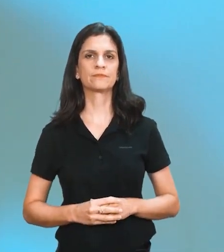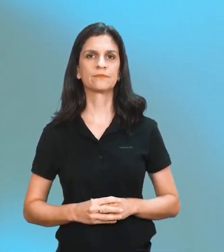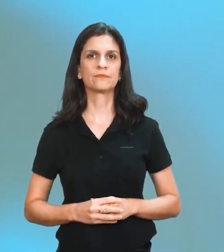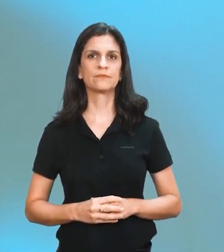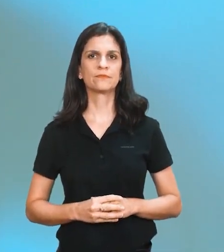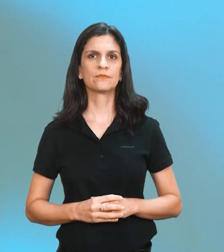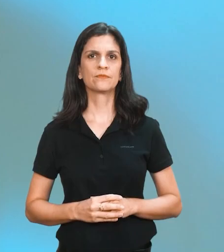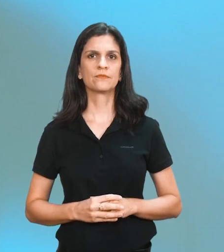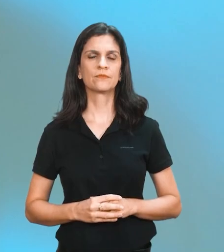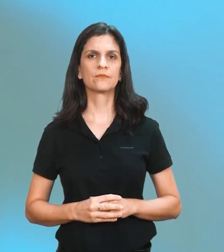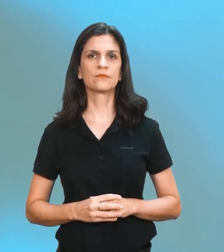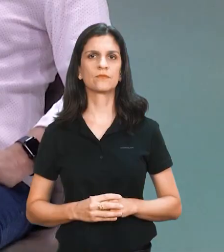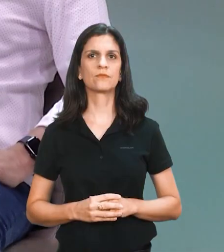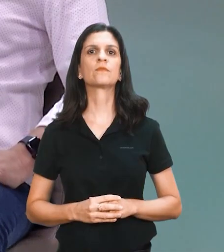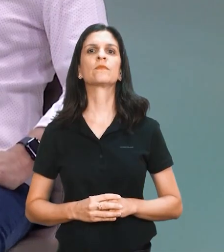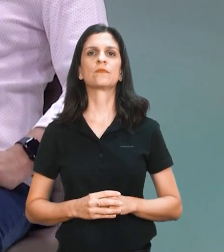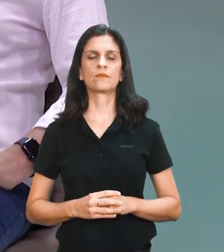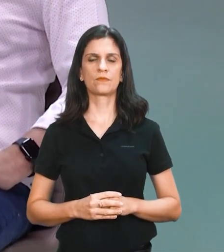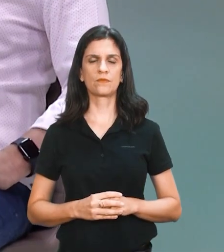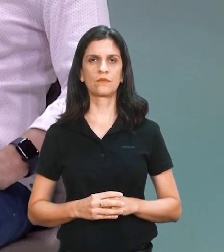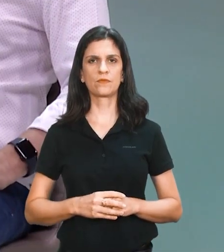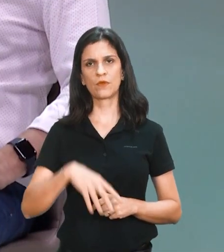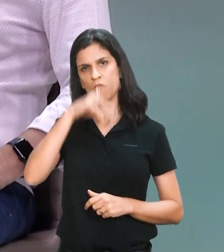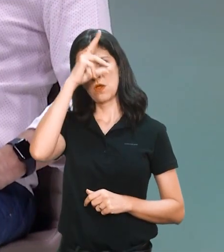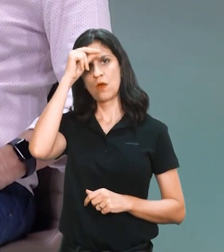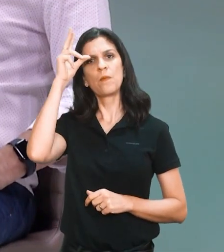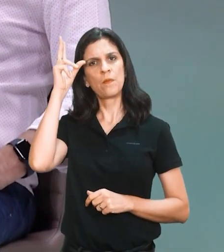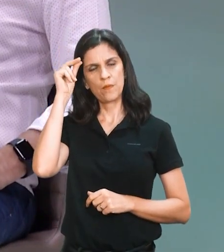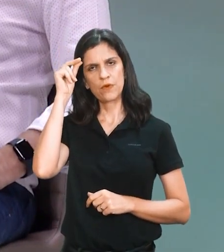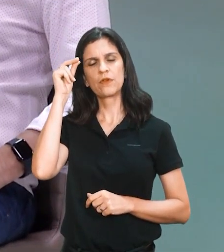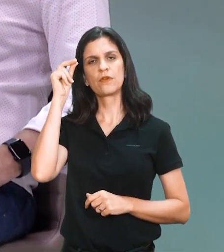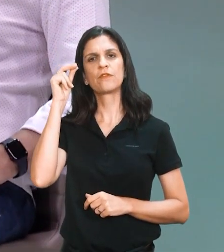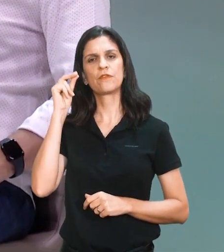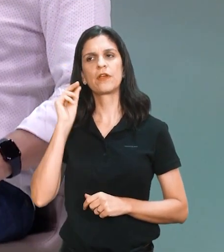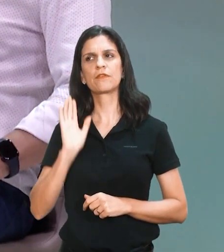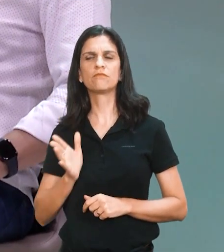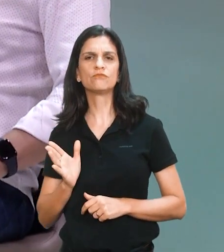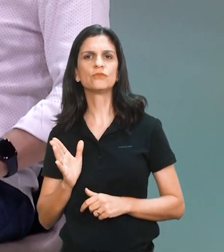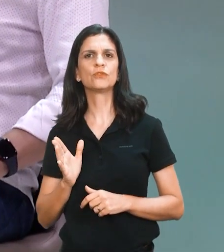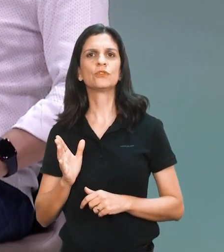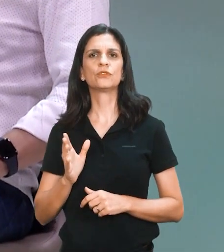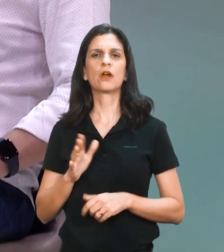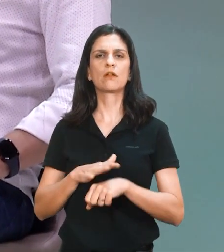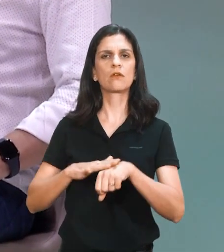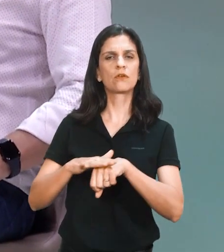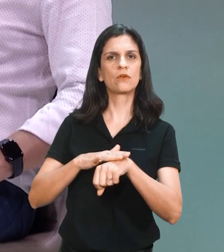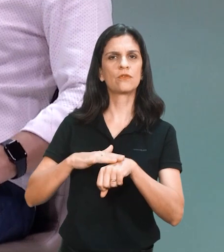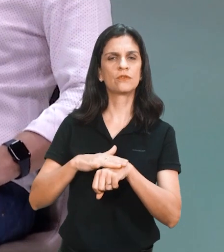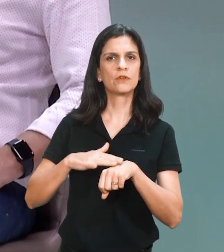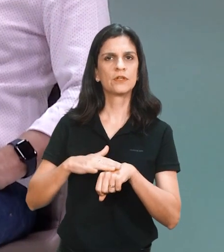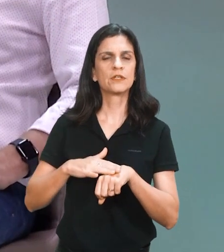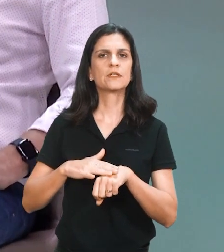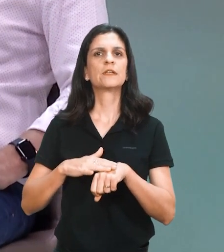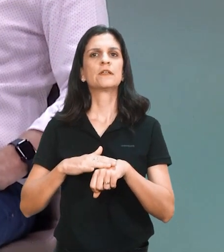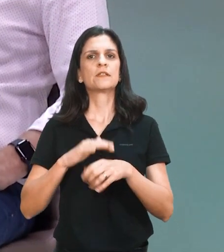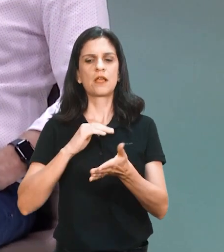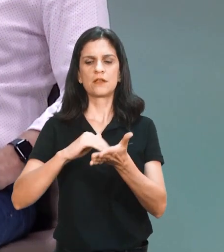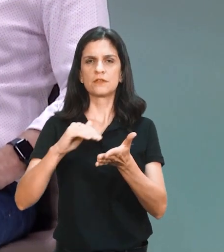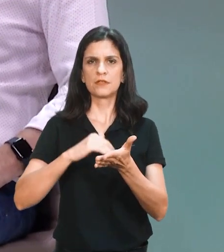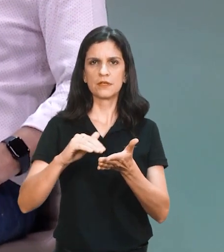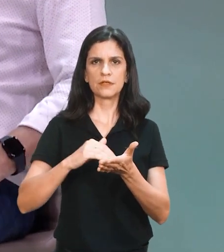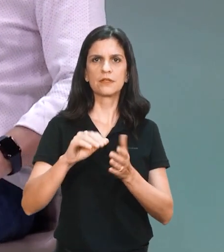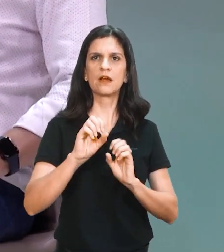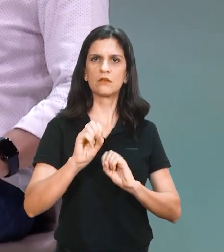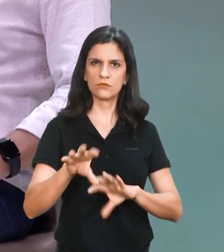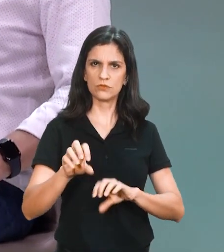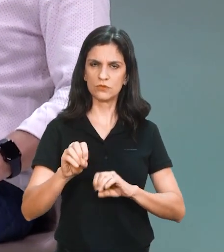nessa área? A gente já tive conversa com a prefeita, já tive conversa com o secretário da Assistência Social,